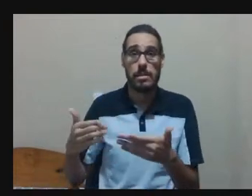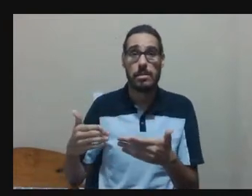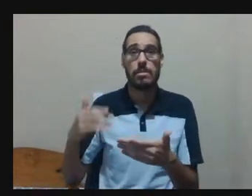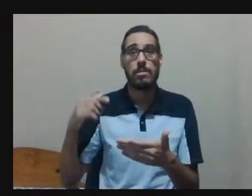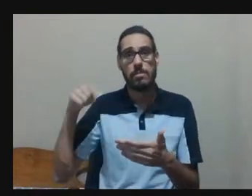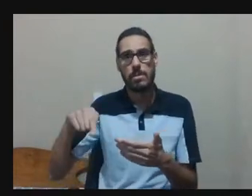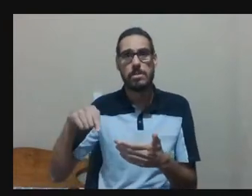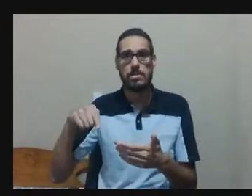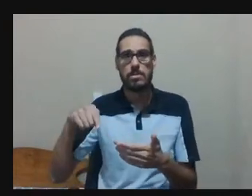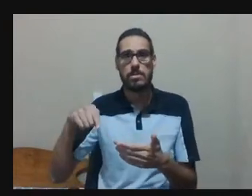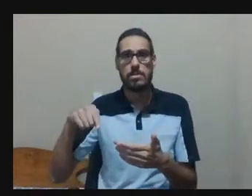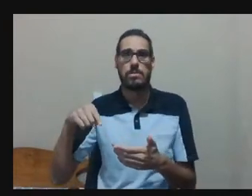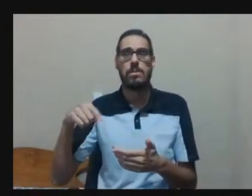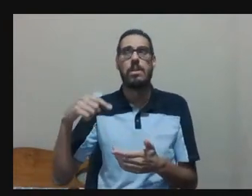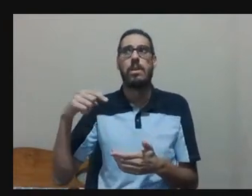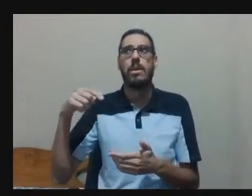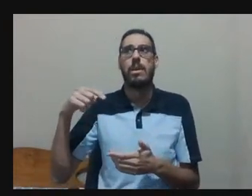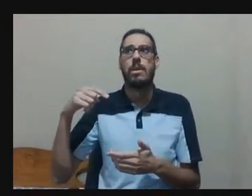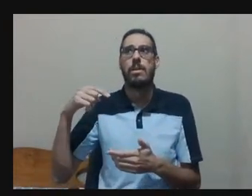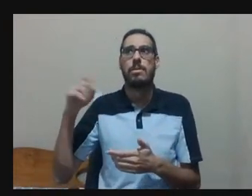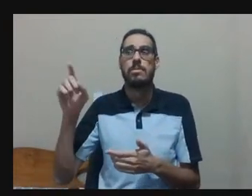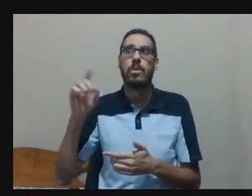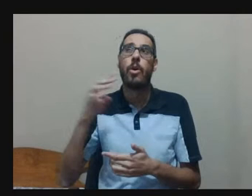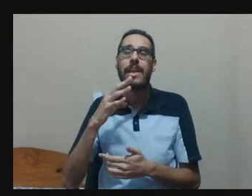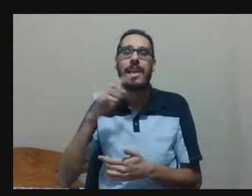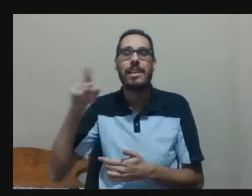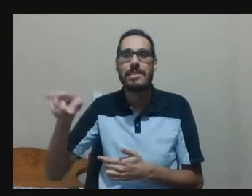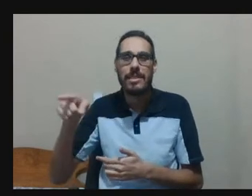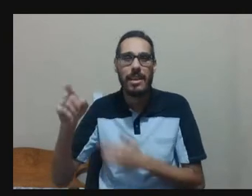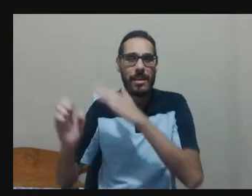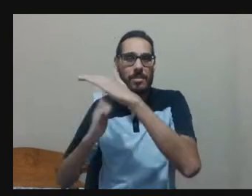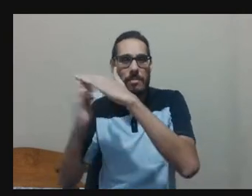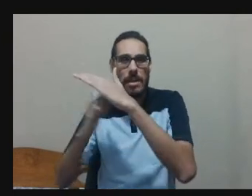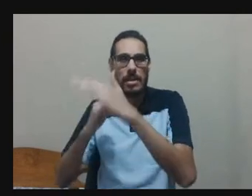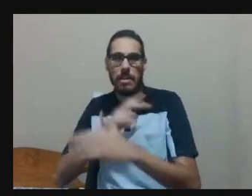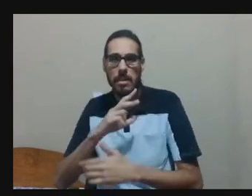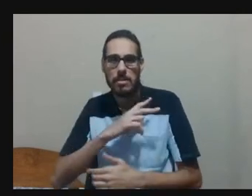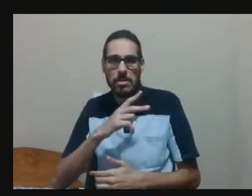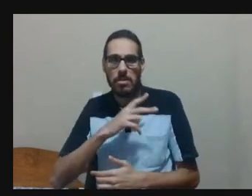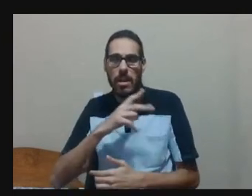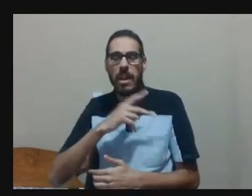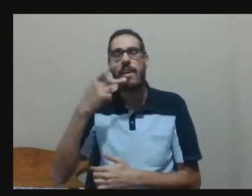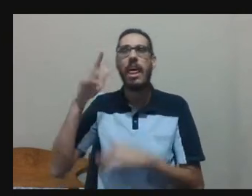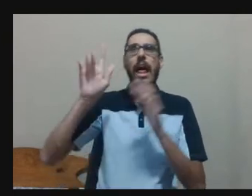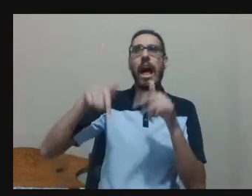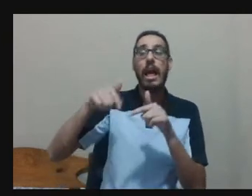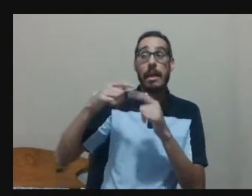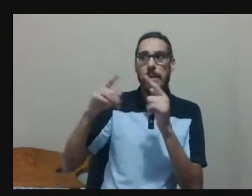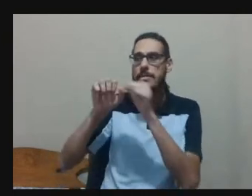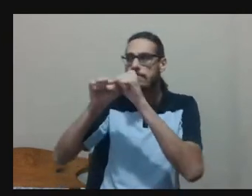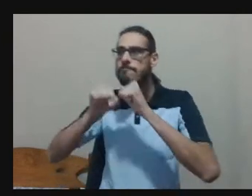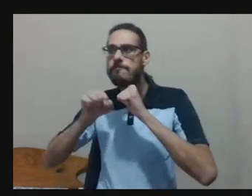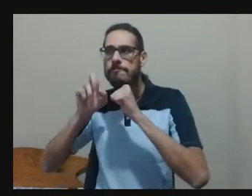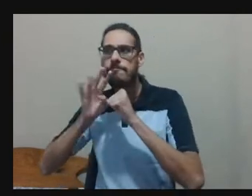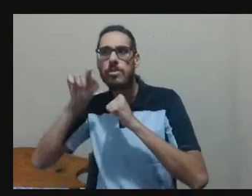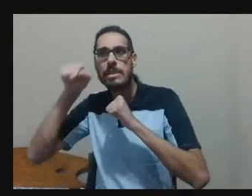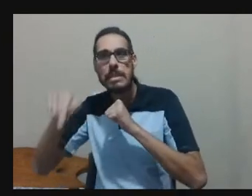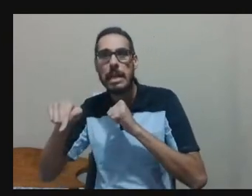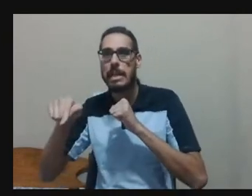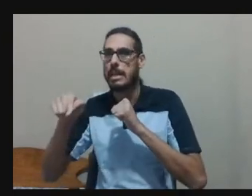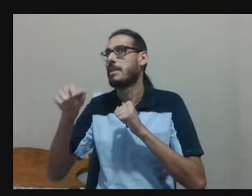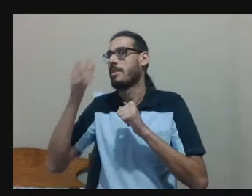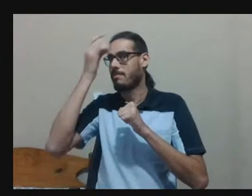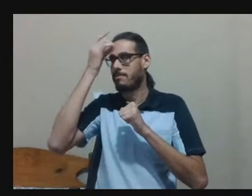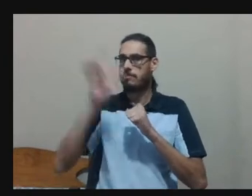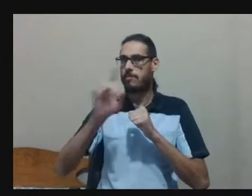mas conhecer o setor corporativo, não. E nós já temos estruturas muito boas, prontas, que tem que ser melhorada,